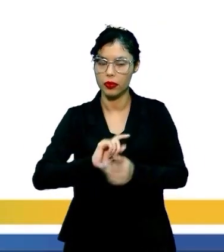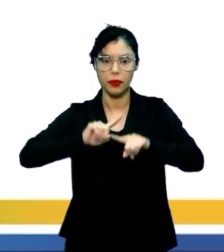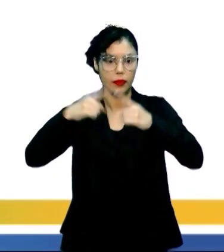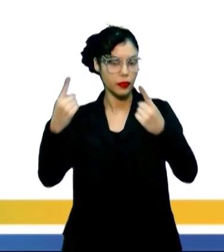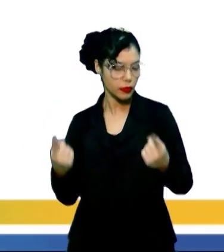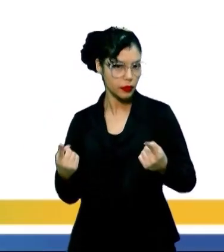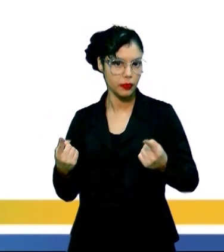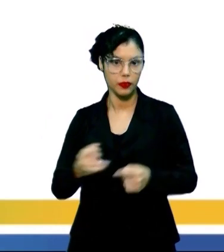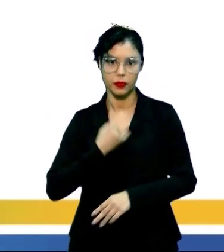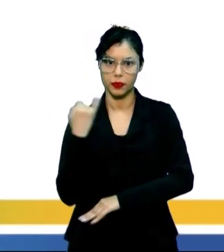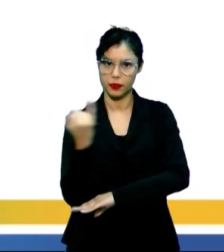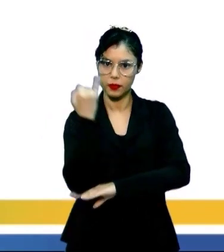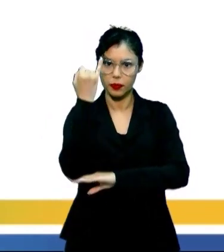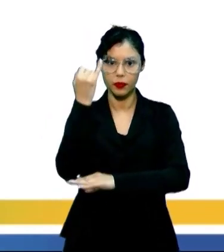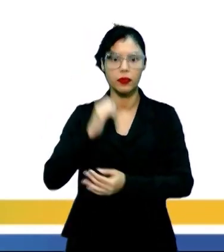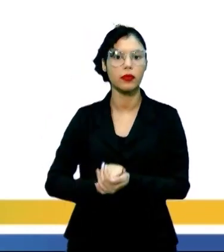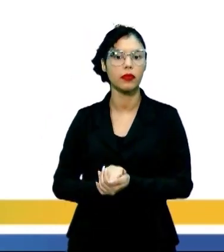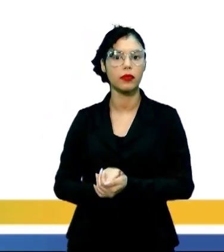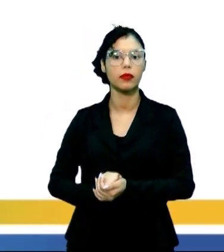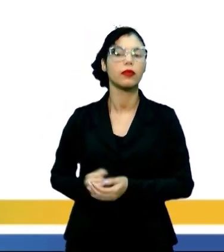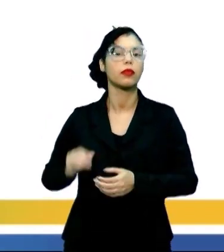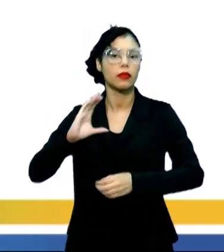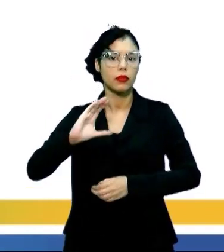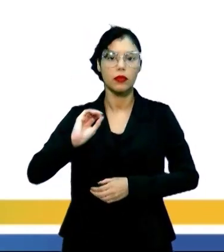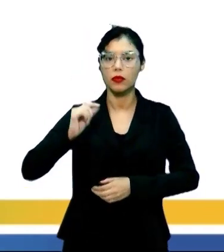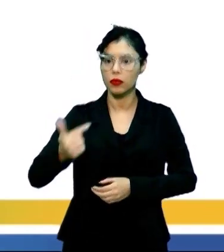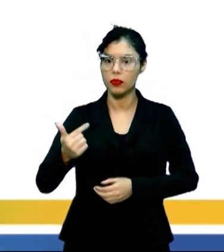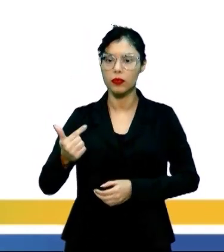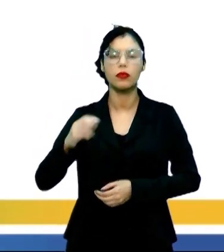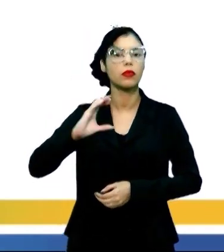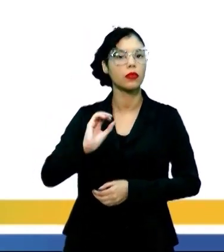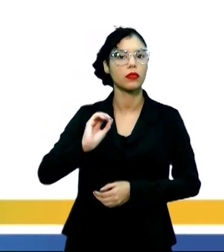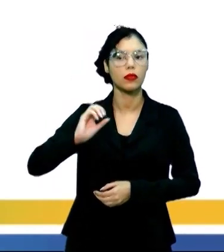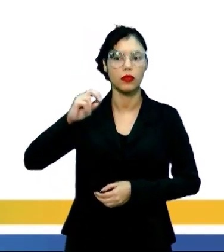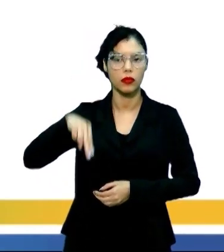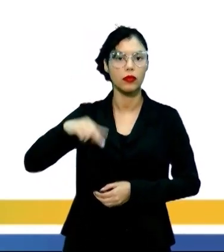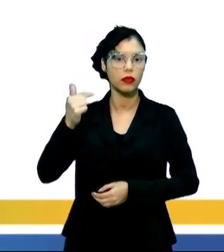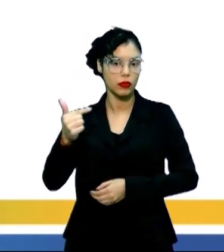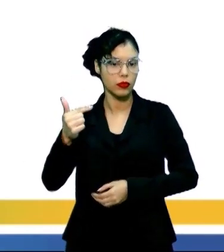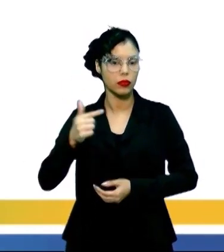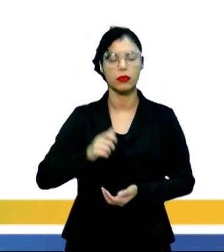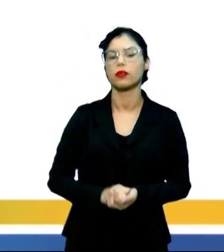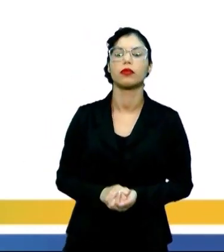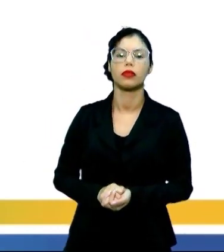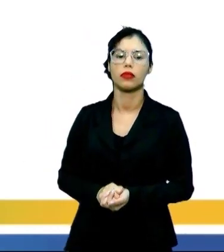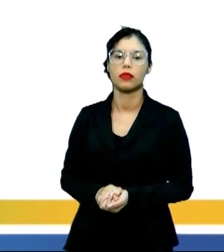Mas principalmente carbono e nitrogênio. Vamos ver.